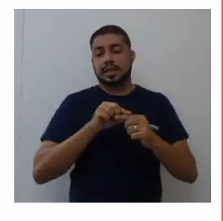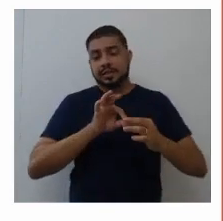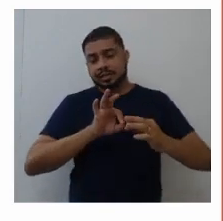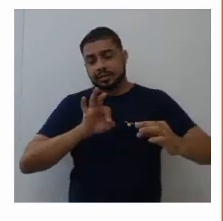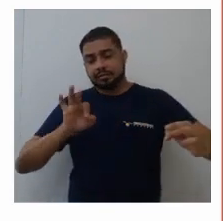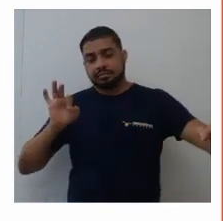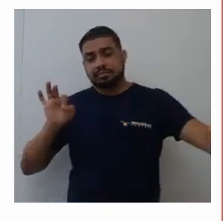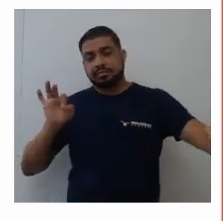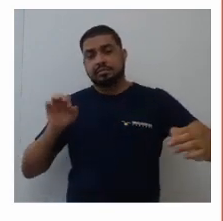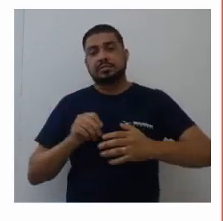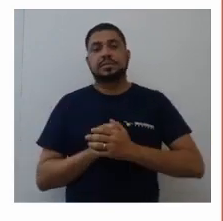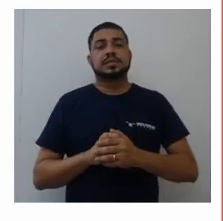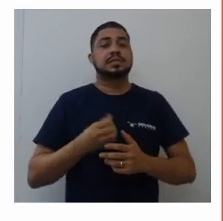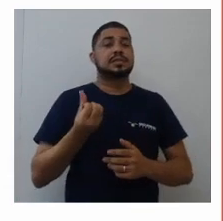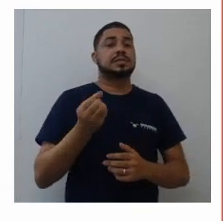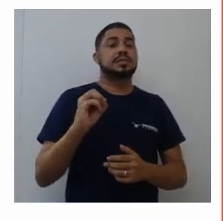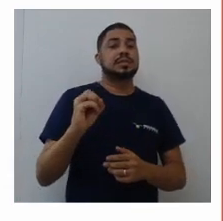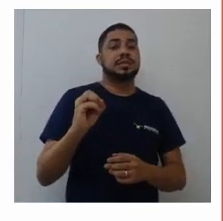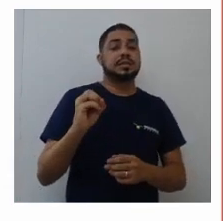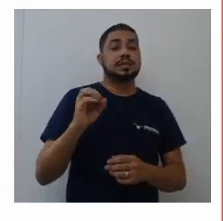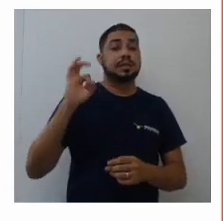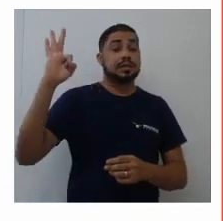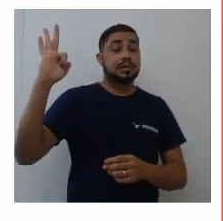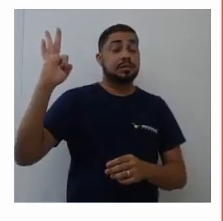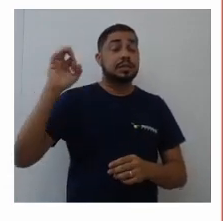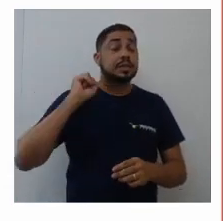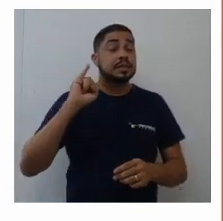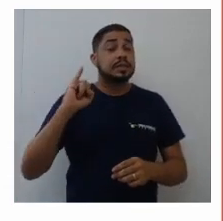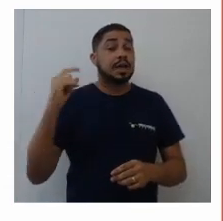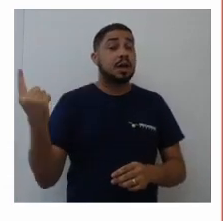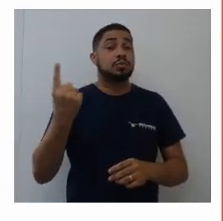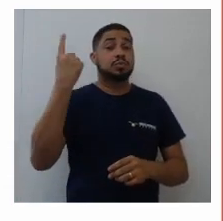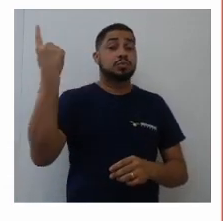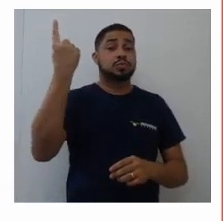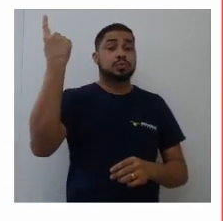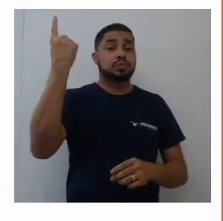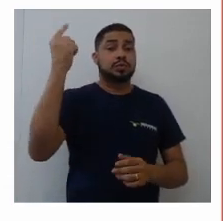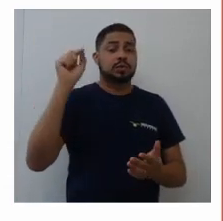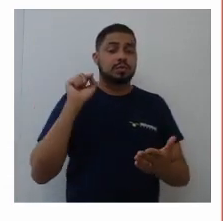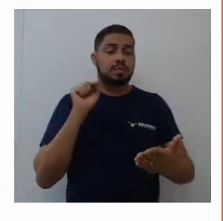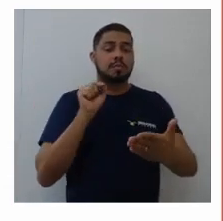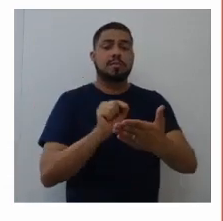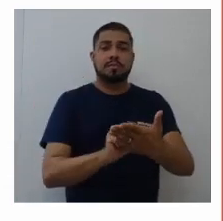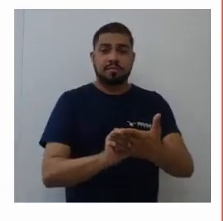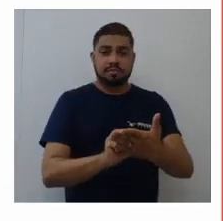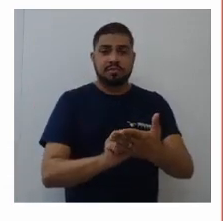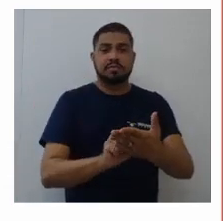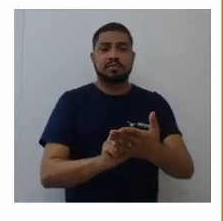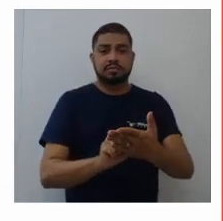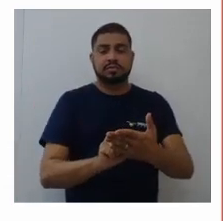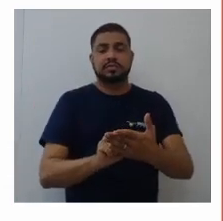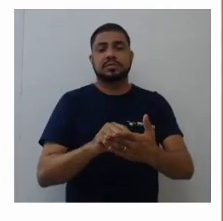horizontal é de 60 graus. Se a altura do ponto de medição